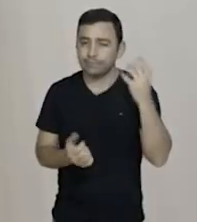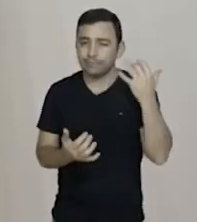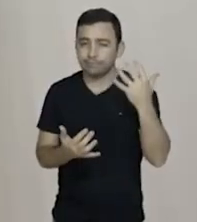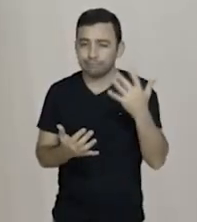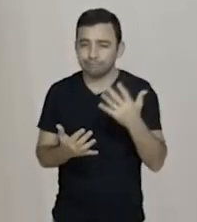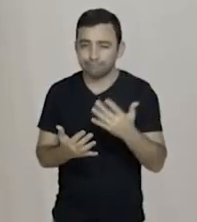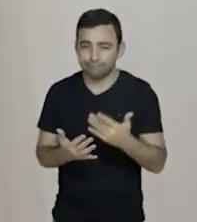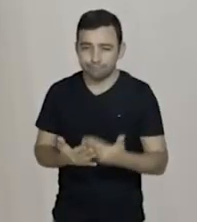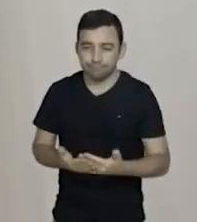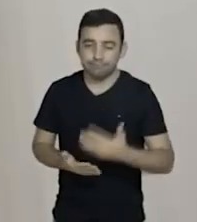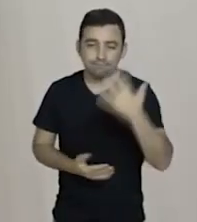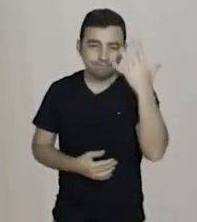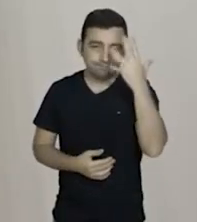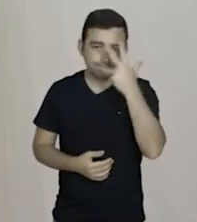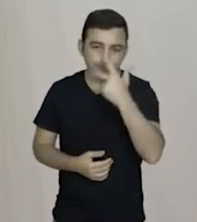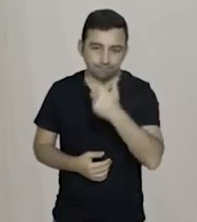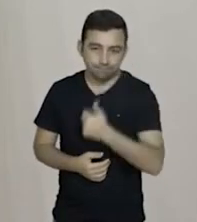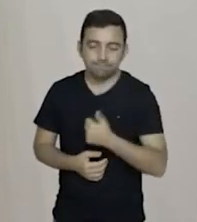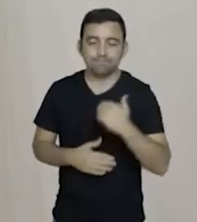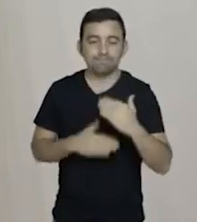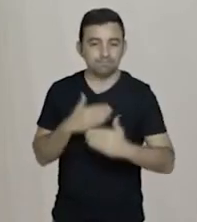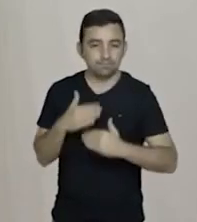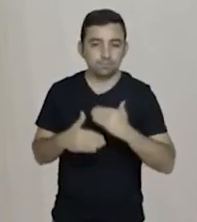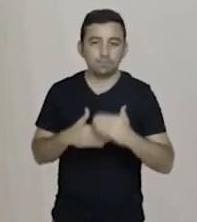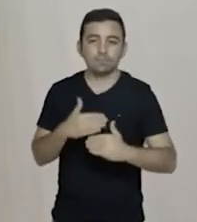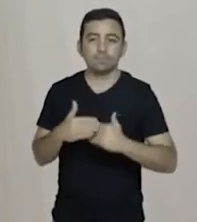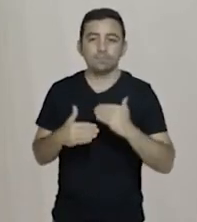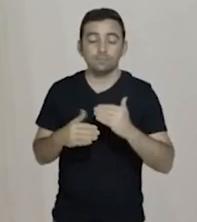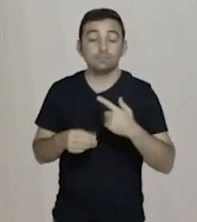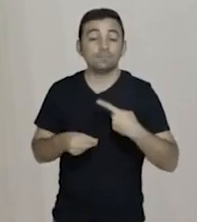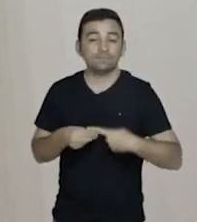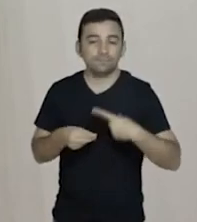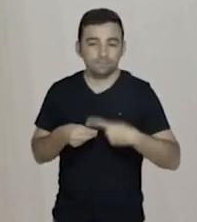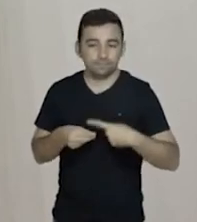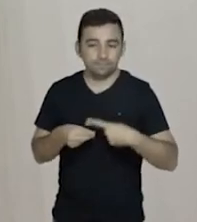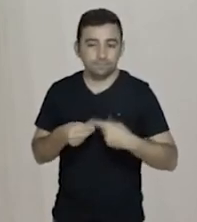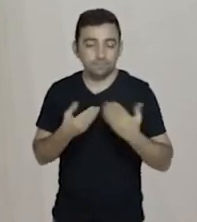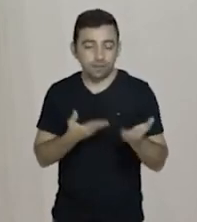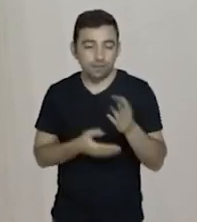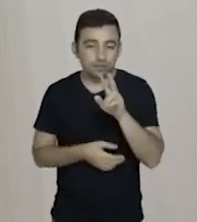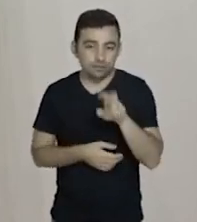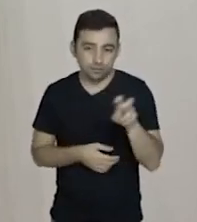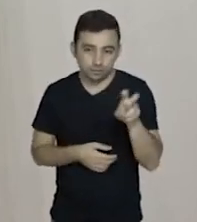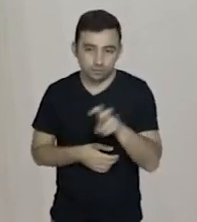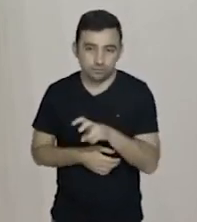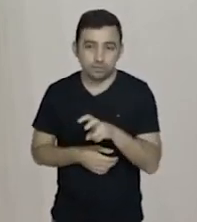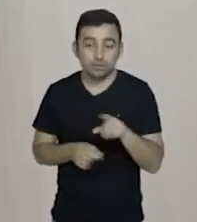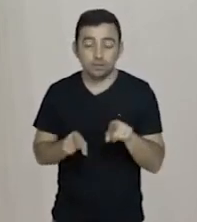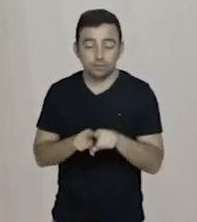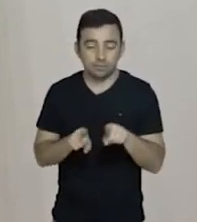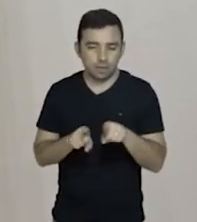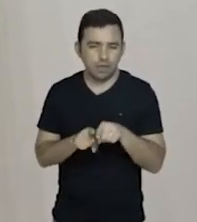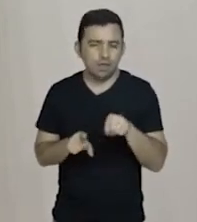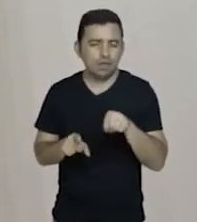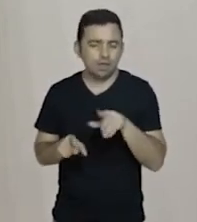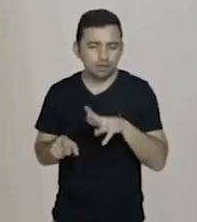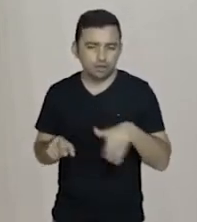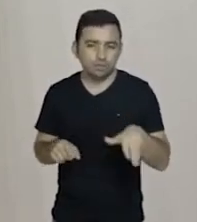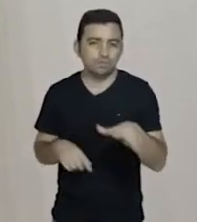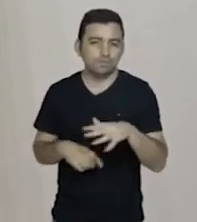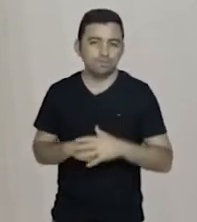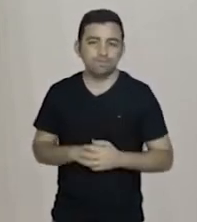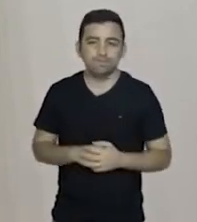história construída no município de Xanxerê e na região aquela